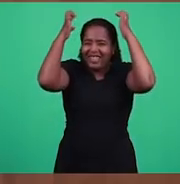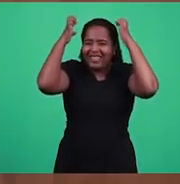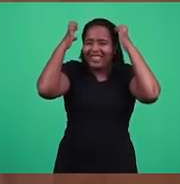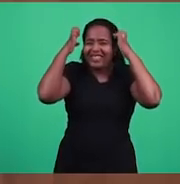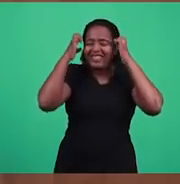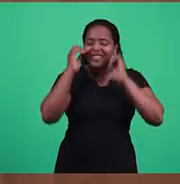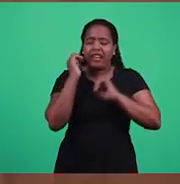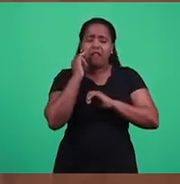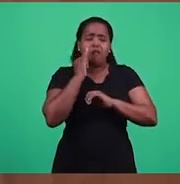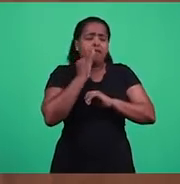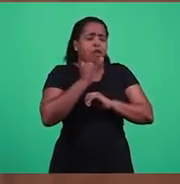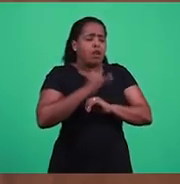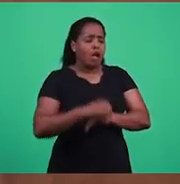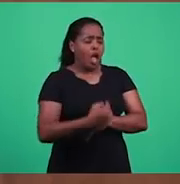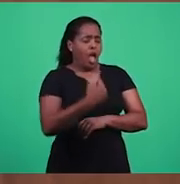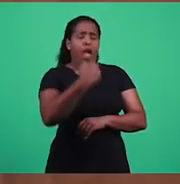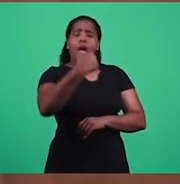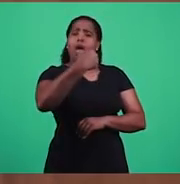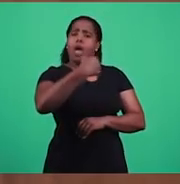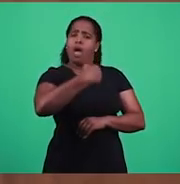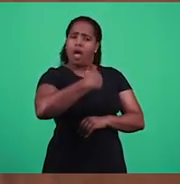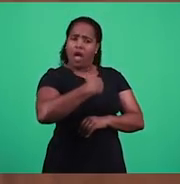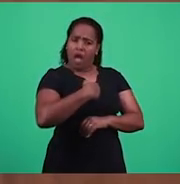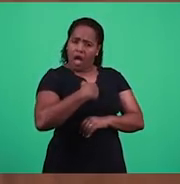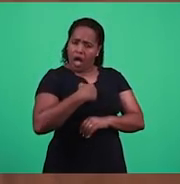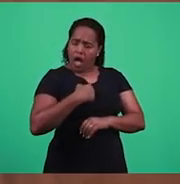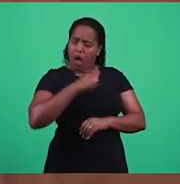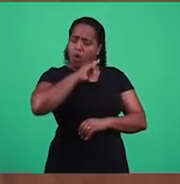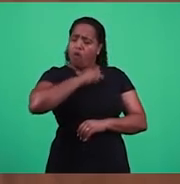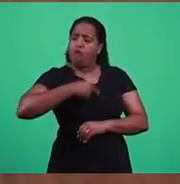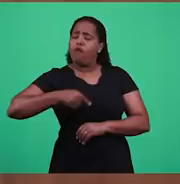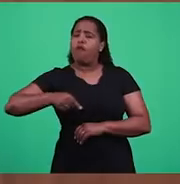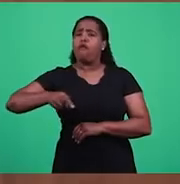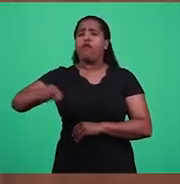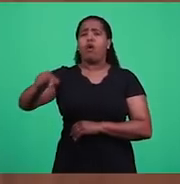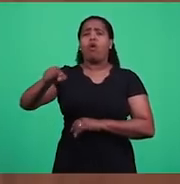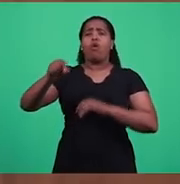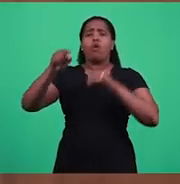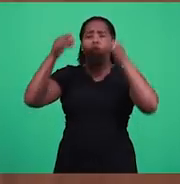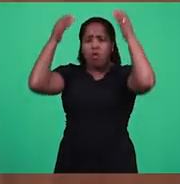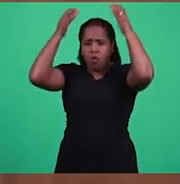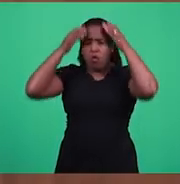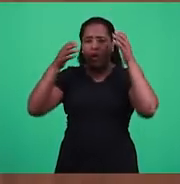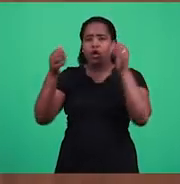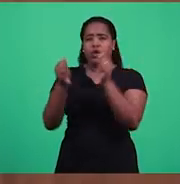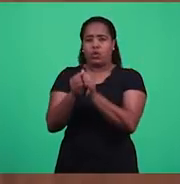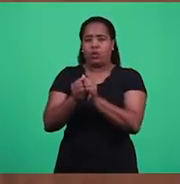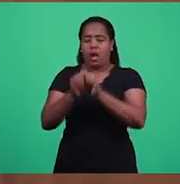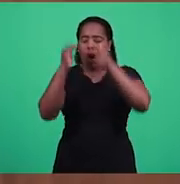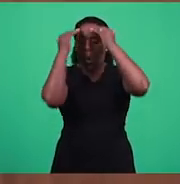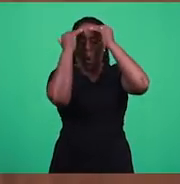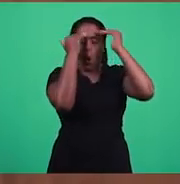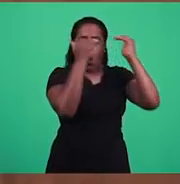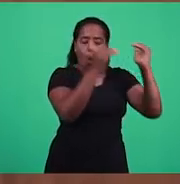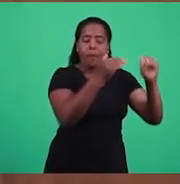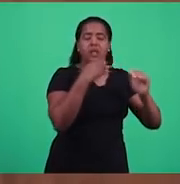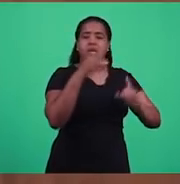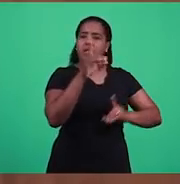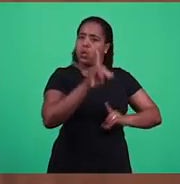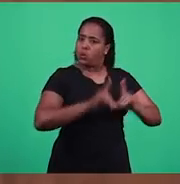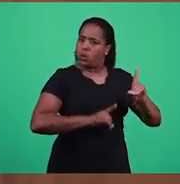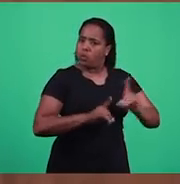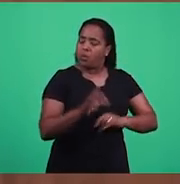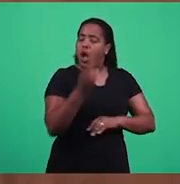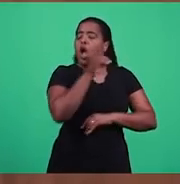o seguinte, eu irei ter com o rei. Ela obedeceu a orientação de Mardoqueu. Ela falou, eu